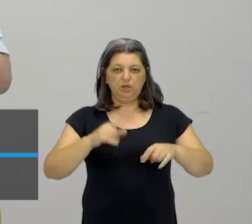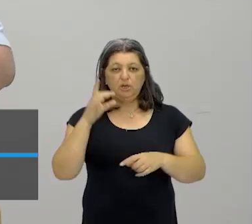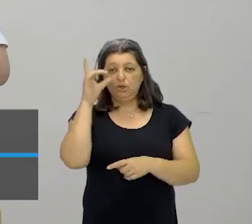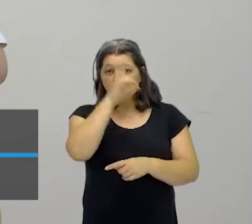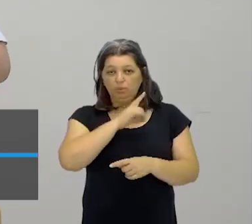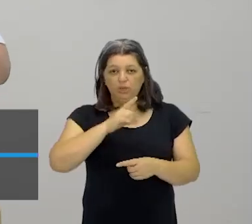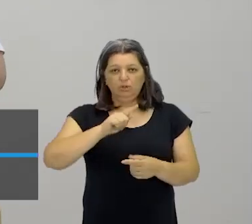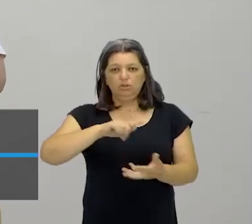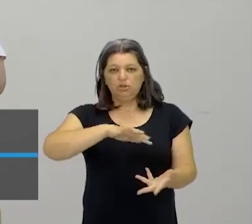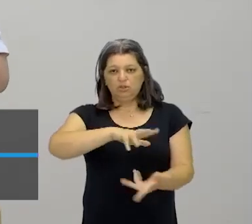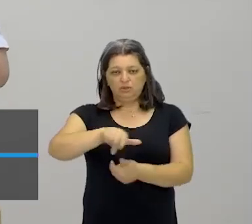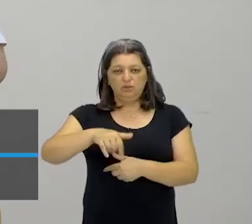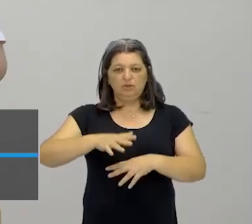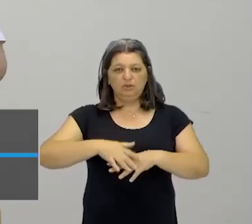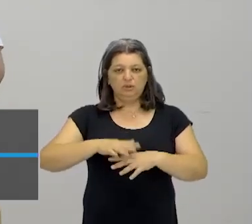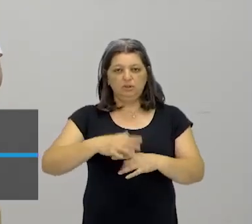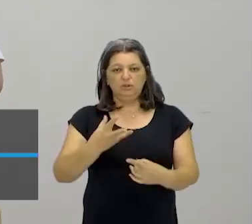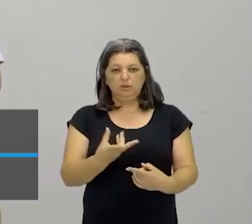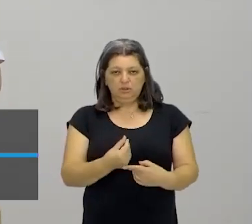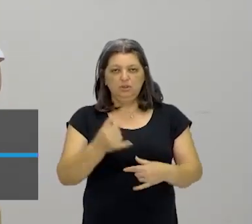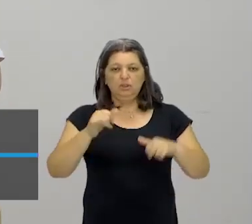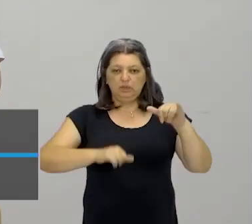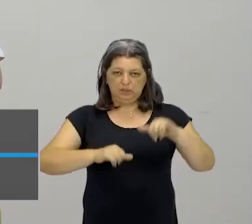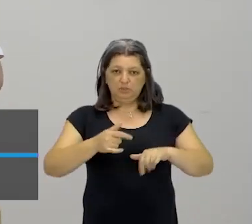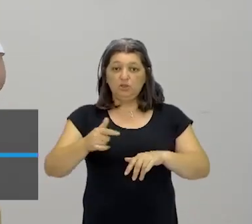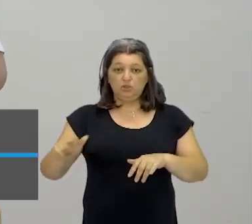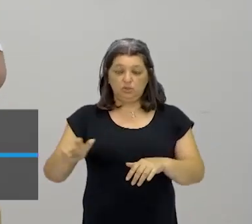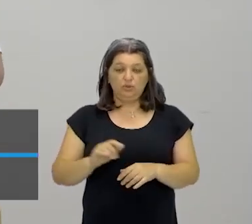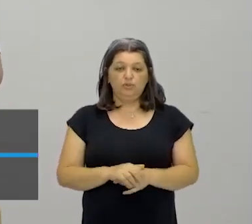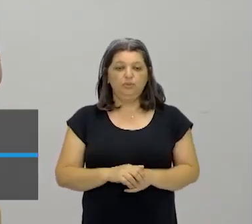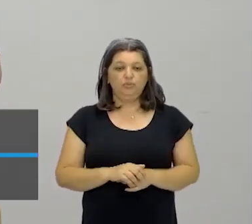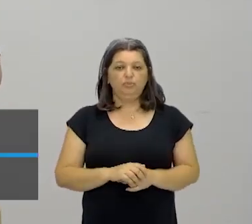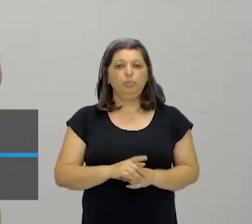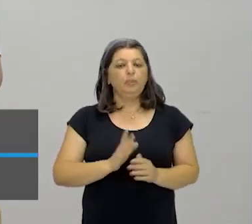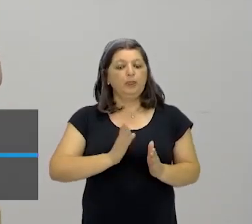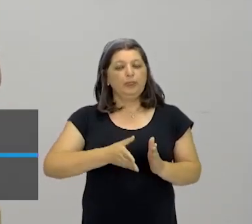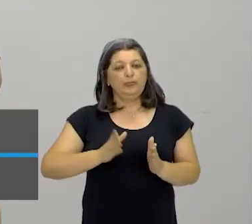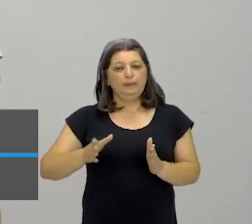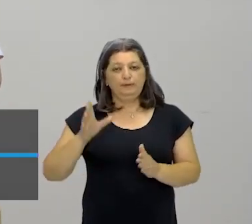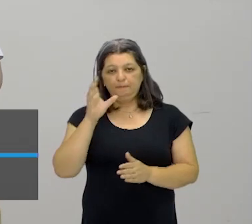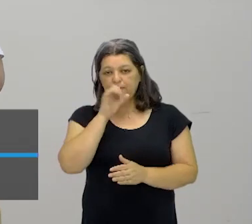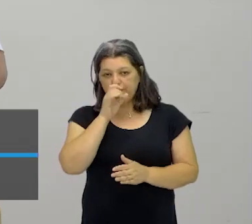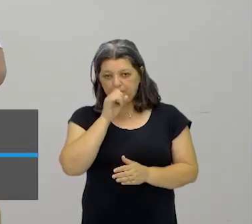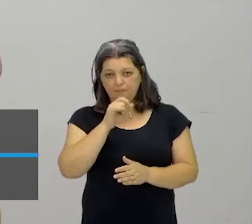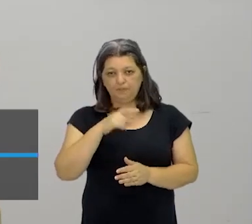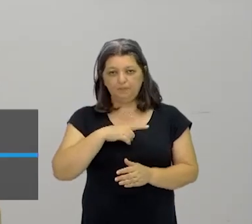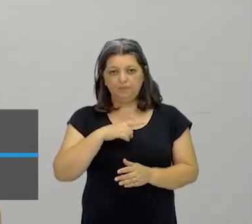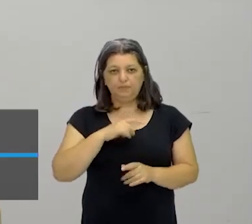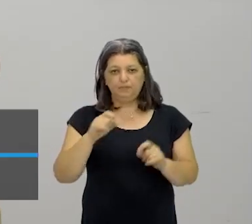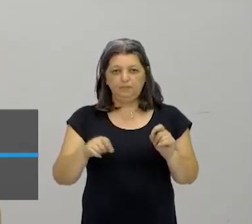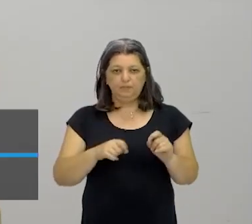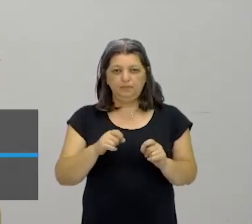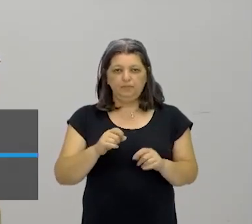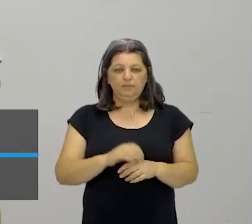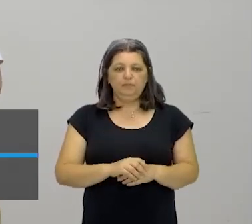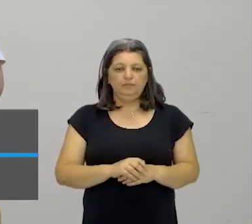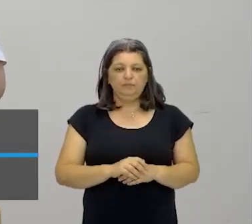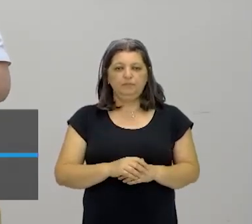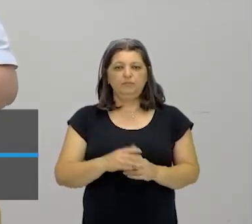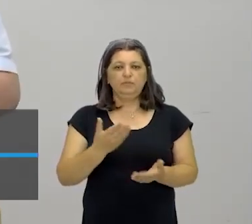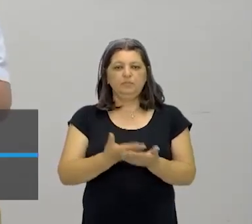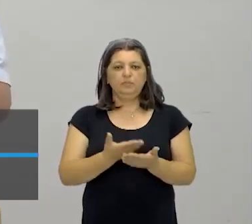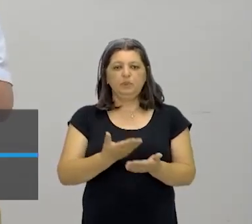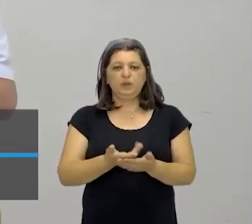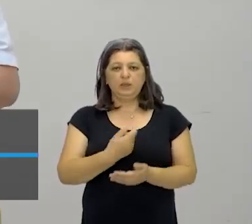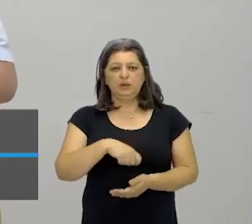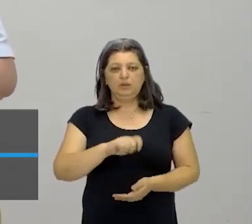geografia, matemática, arte e química novamente Na sequência, no sábado, a gente tem aí Spanish, uma aula de espanhol